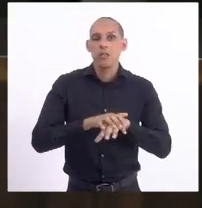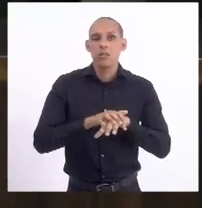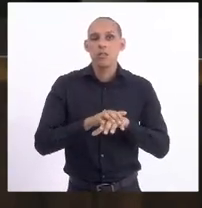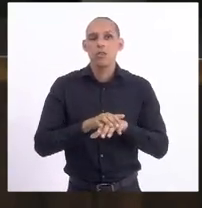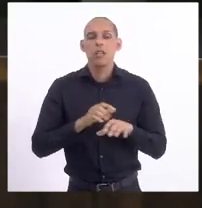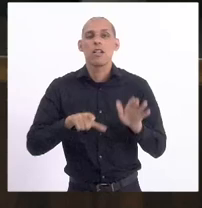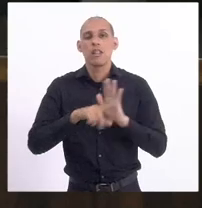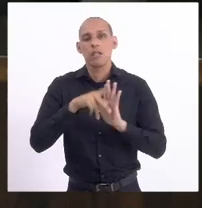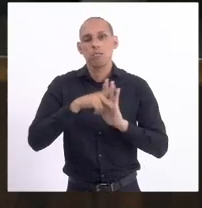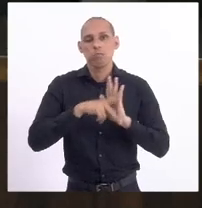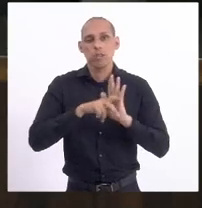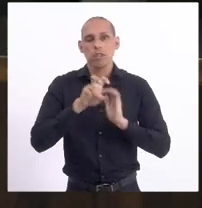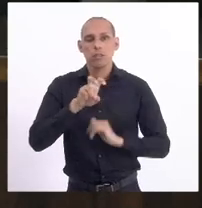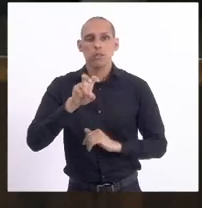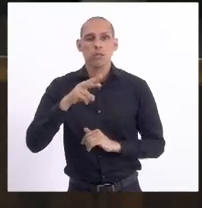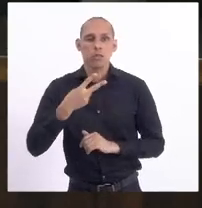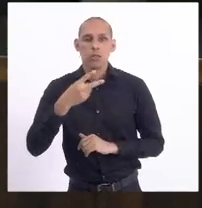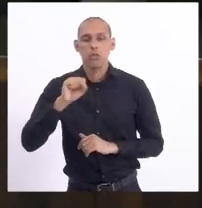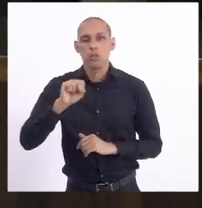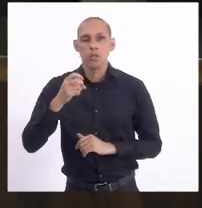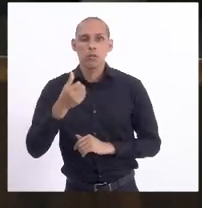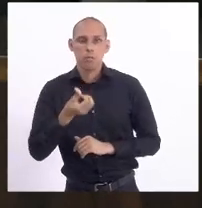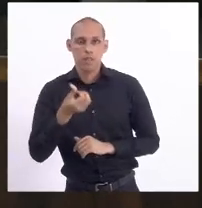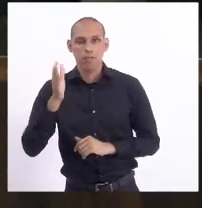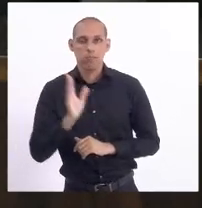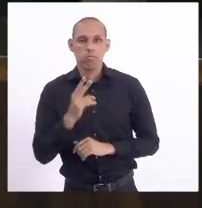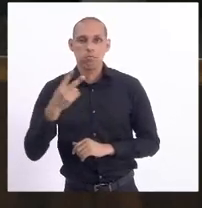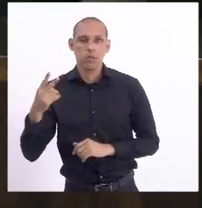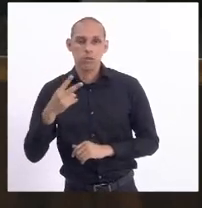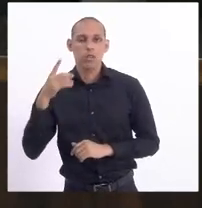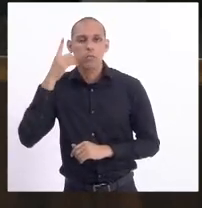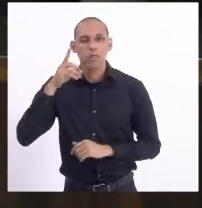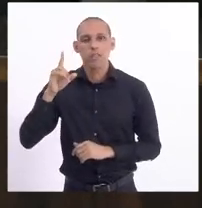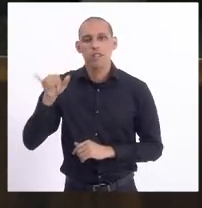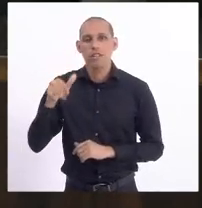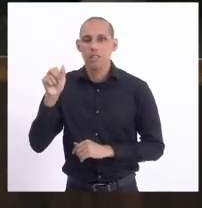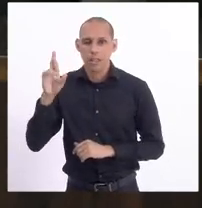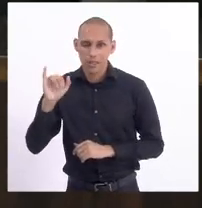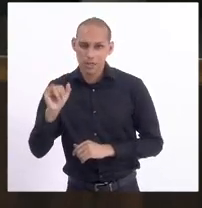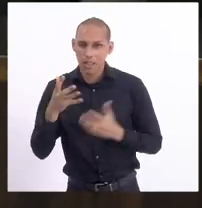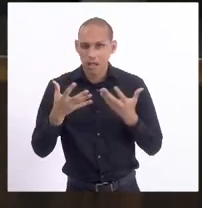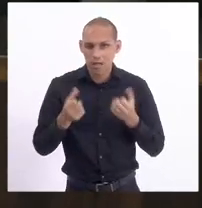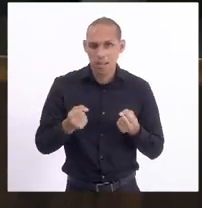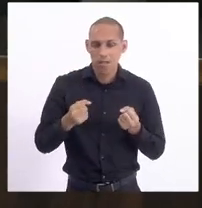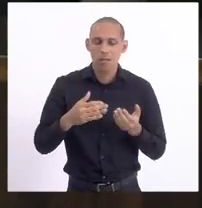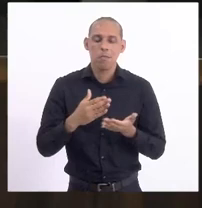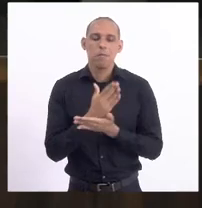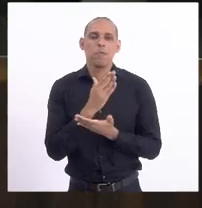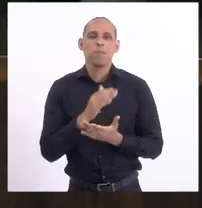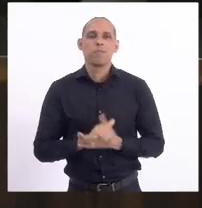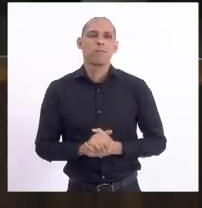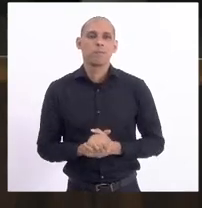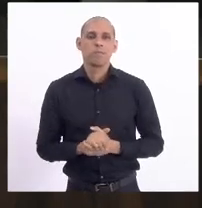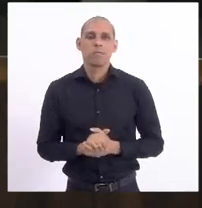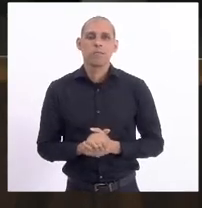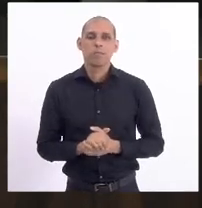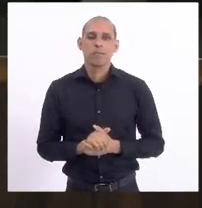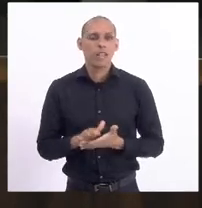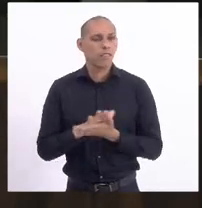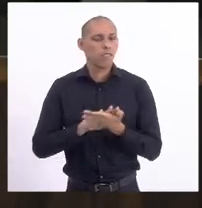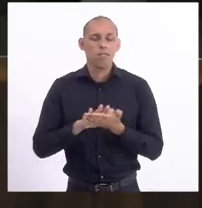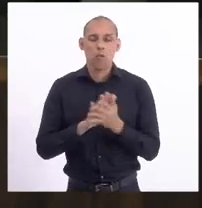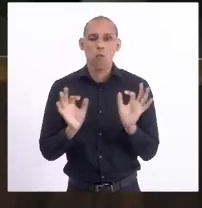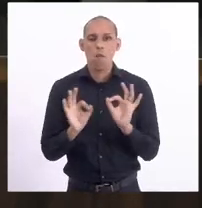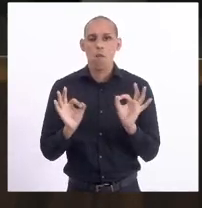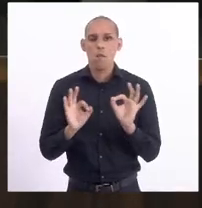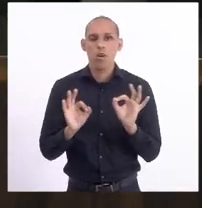do projeto de lei 5286-22, deputado Jari. Senhores que aprovam, permaneçam como estão, aprovado. Nada mais a tratar